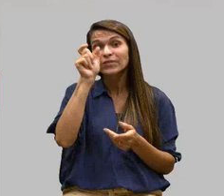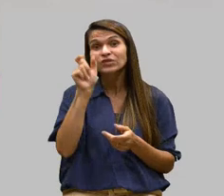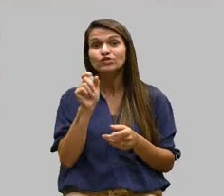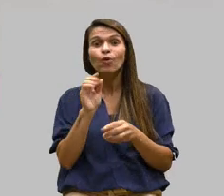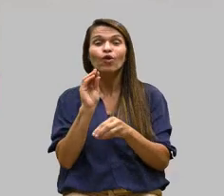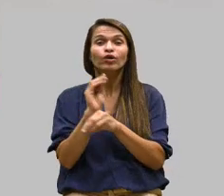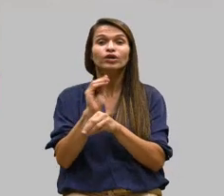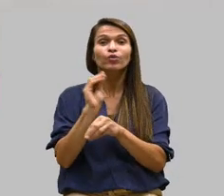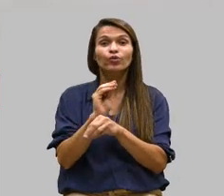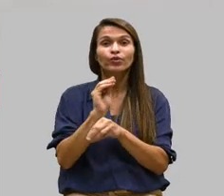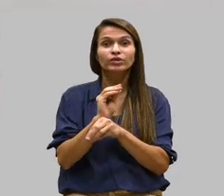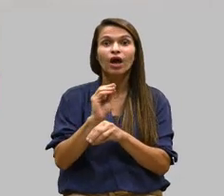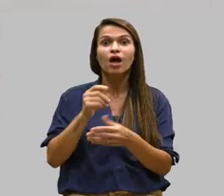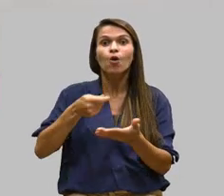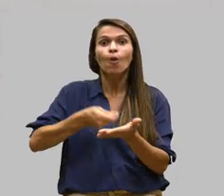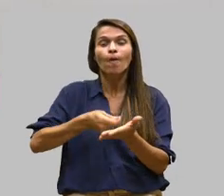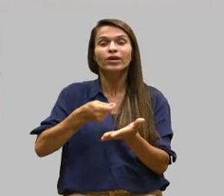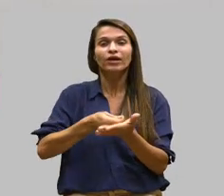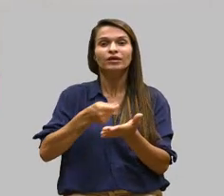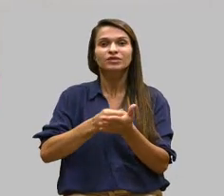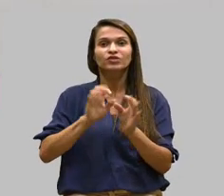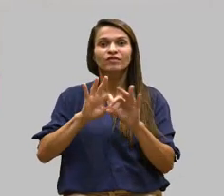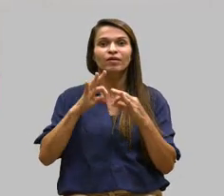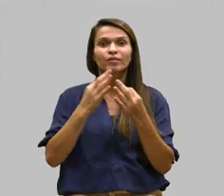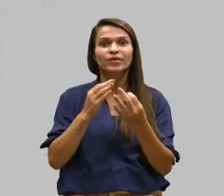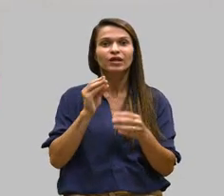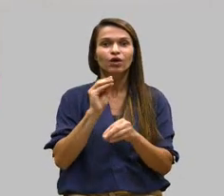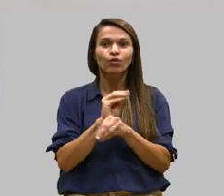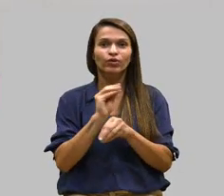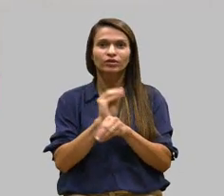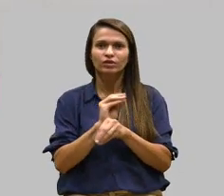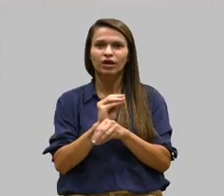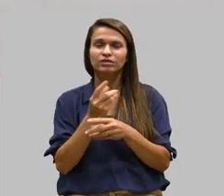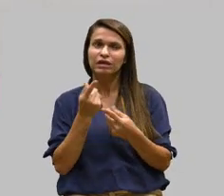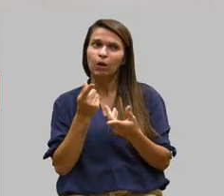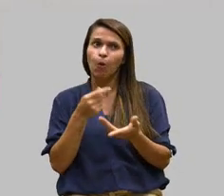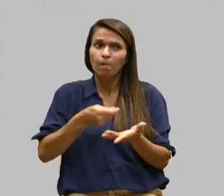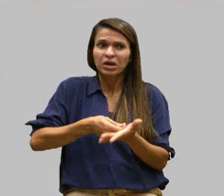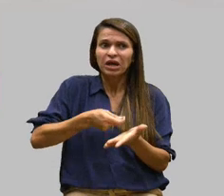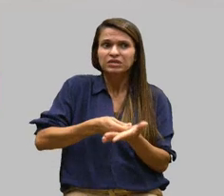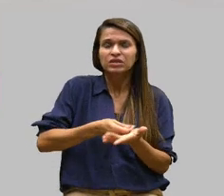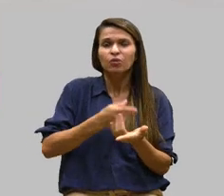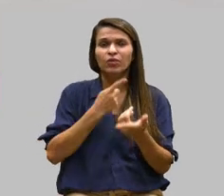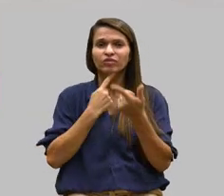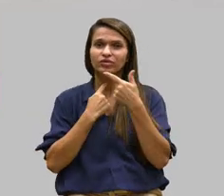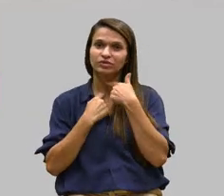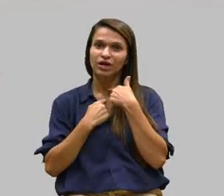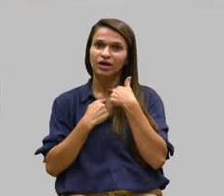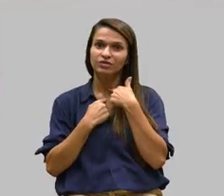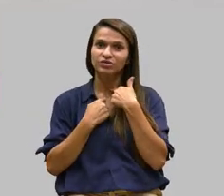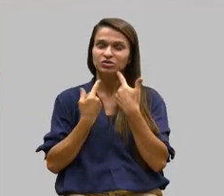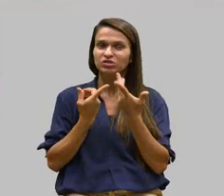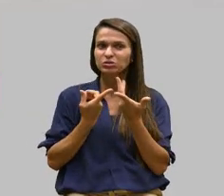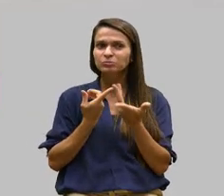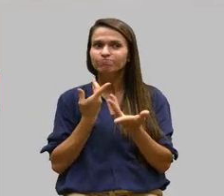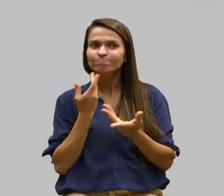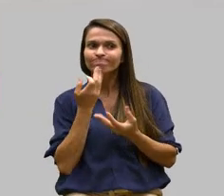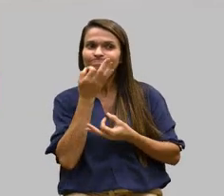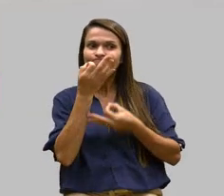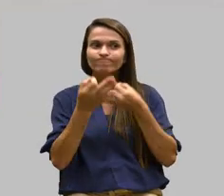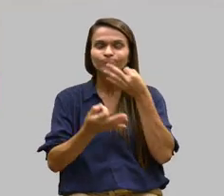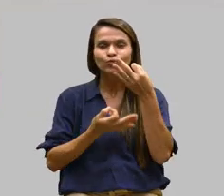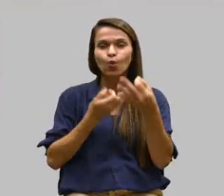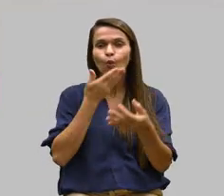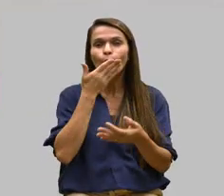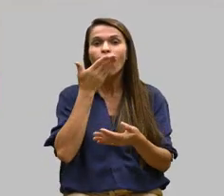obrigação da família cuidar será que é uma obrigação desejo né a gente questionar né qual que é esse